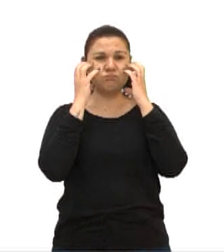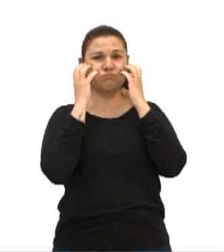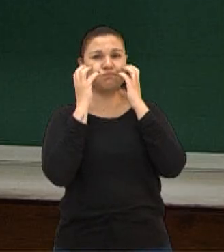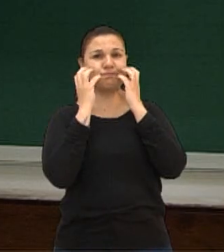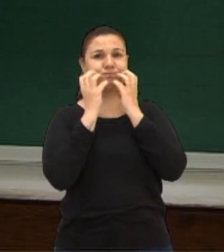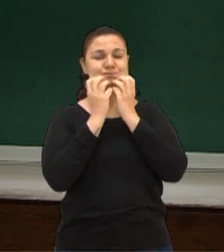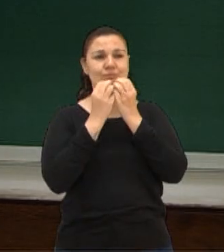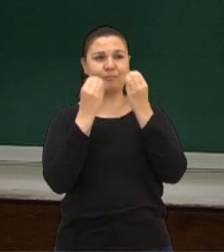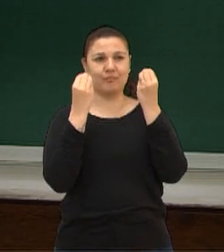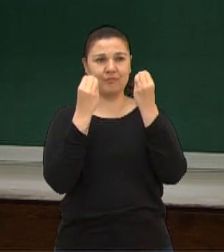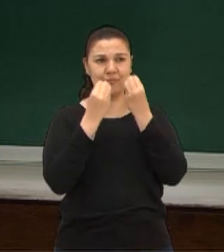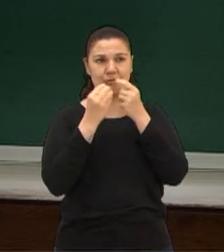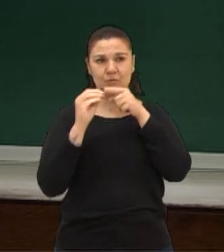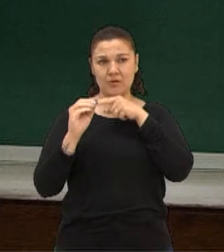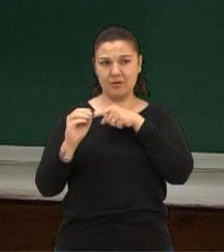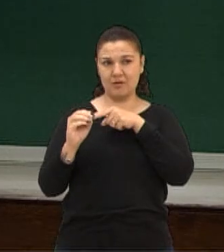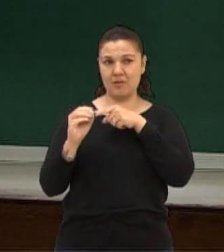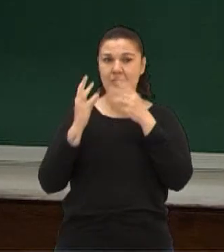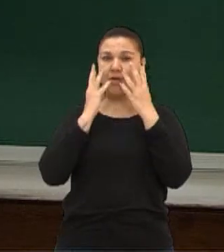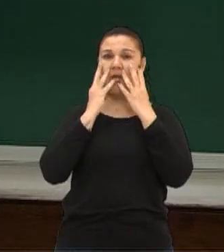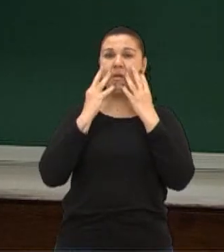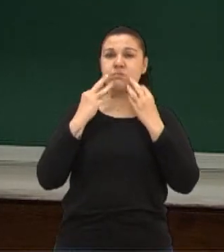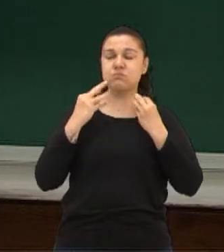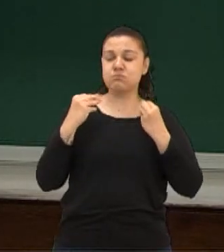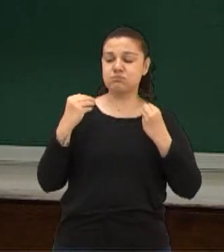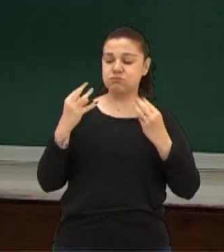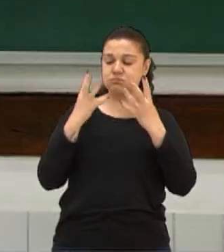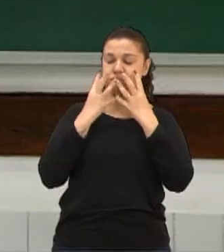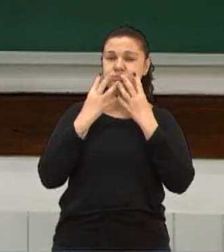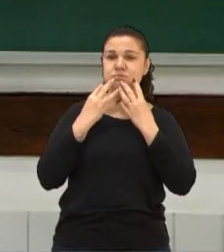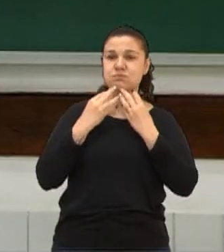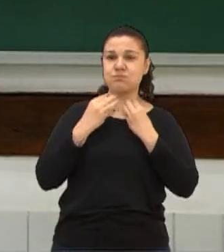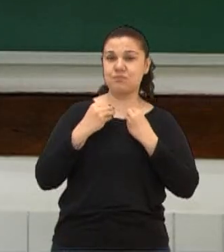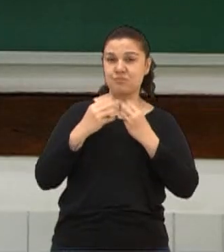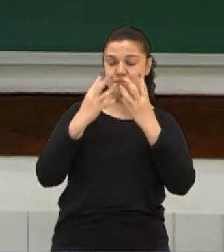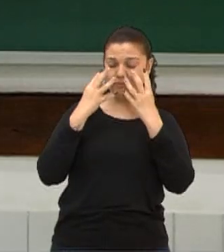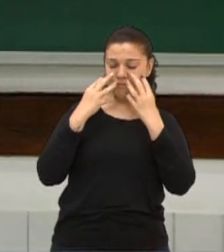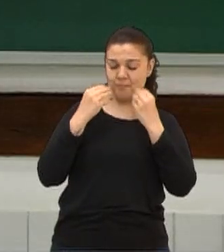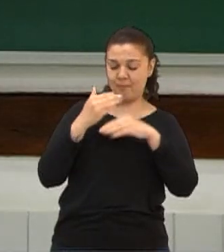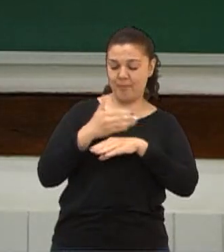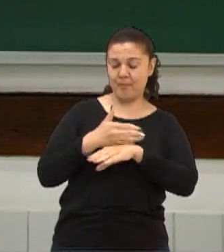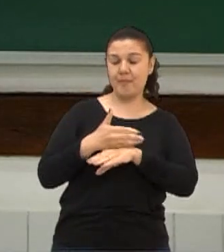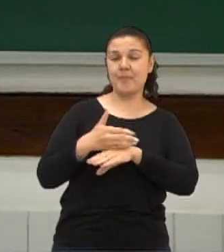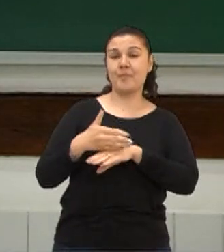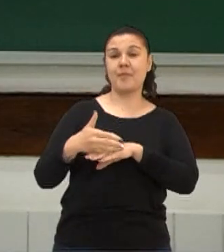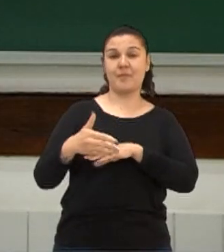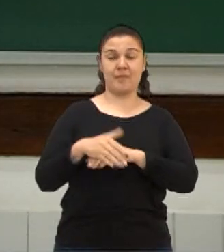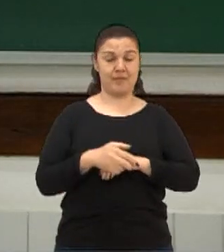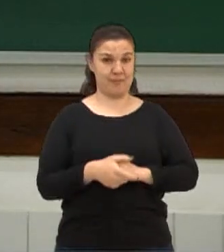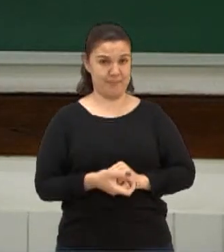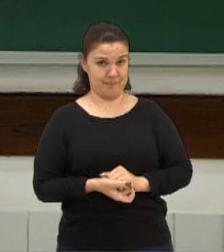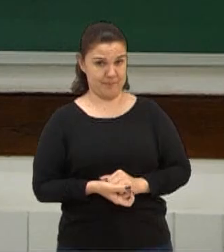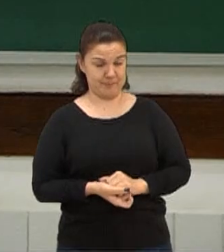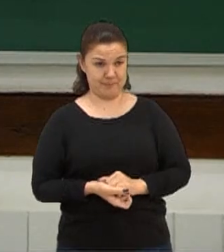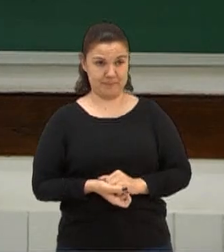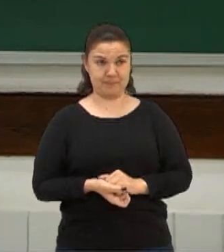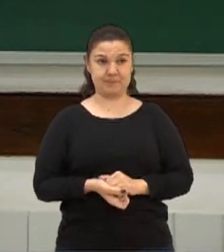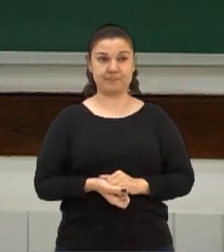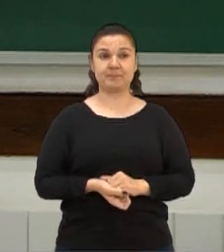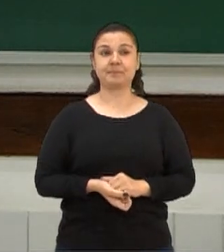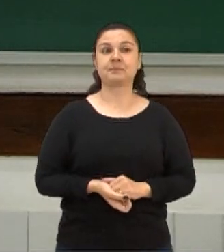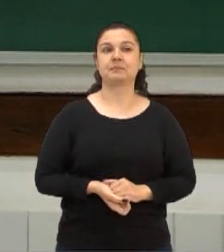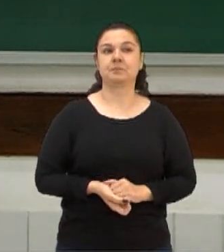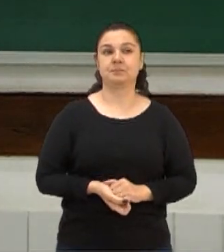branca. Trouxe para vocês, ó, hirsuta de pelos longos, espessos. Então, a barba já está longa e está espessa,